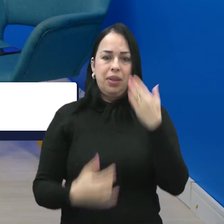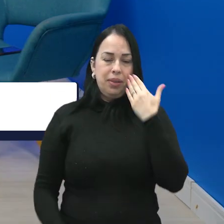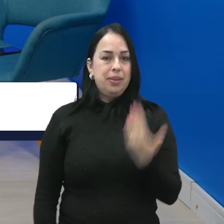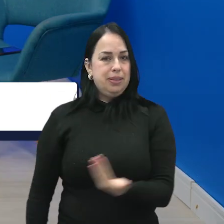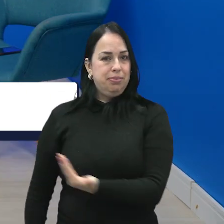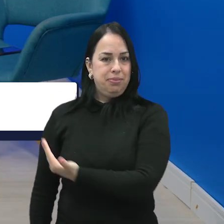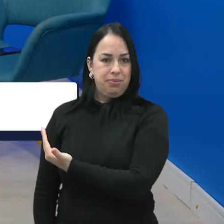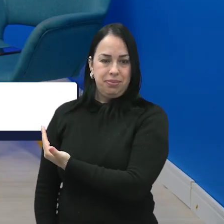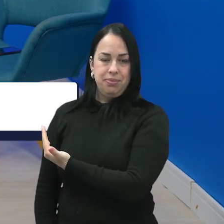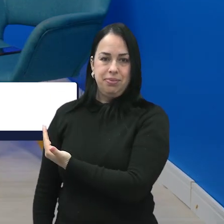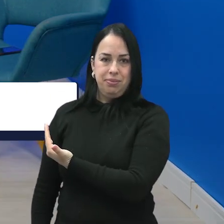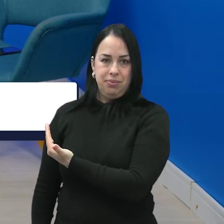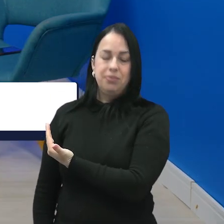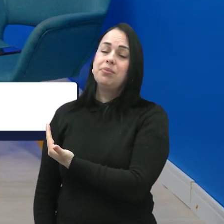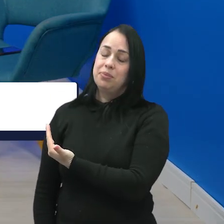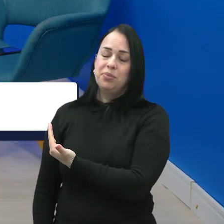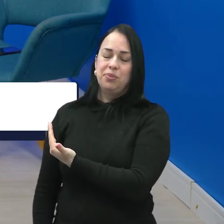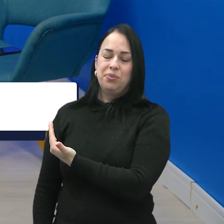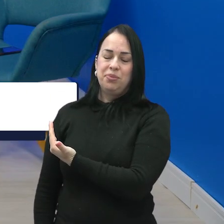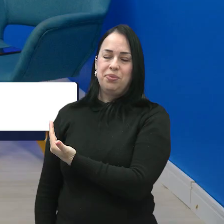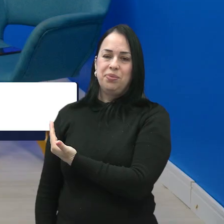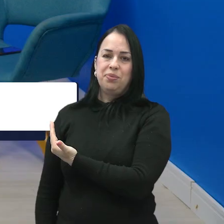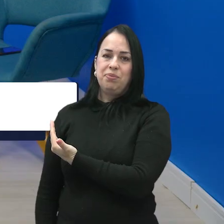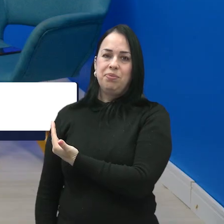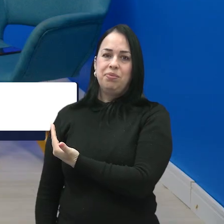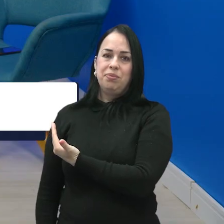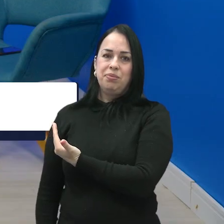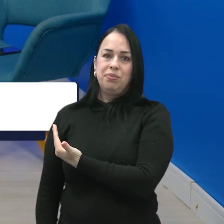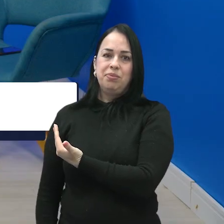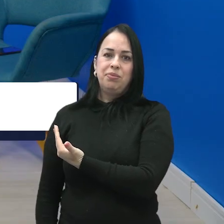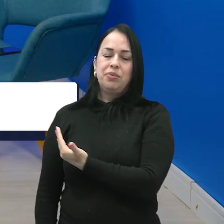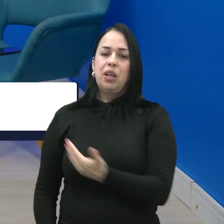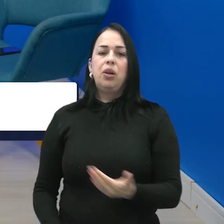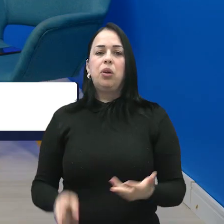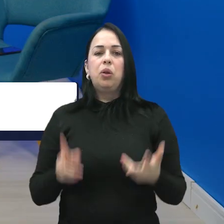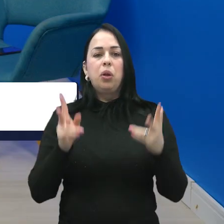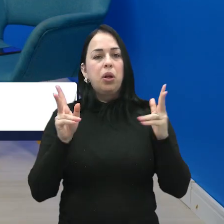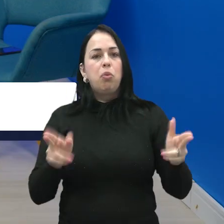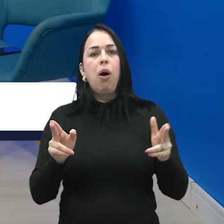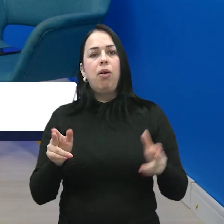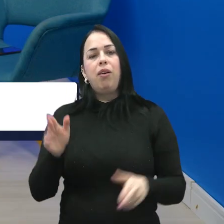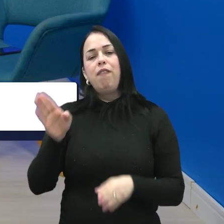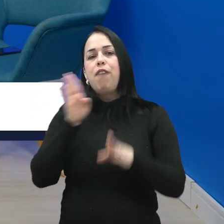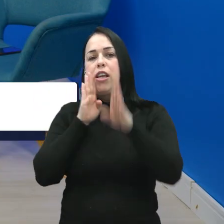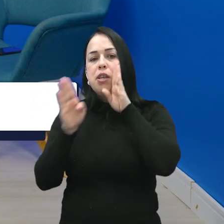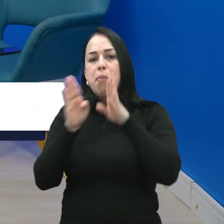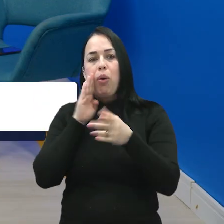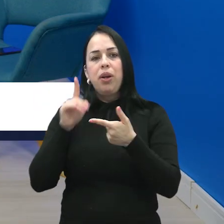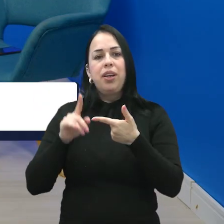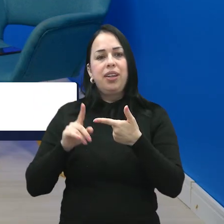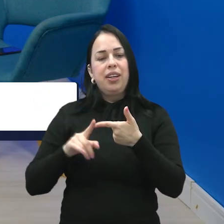o youtube.com/TV Câmara SJC, mesmo endereço das nossas redes sociais,